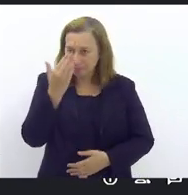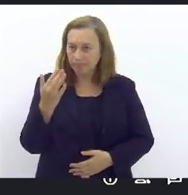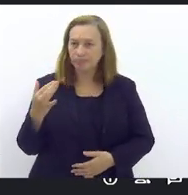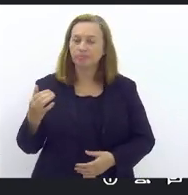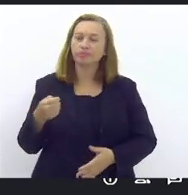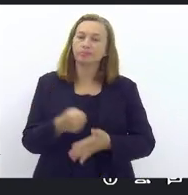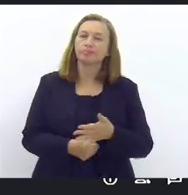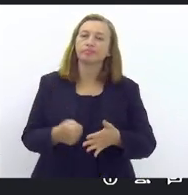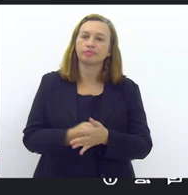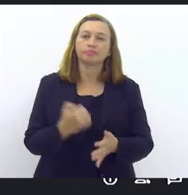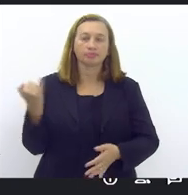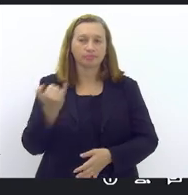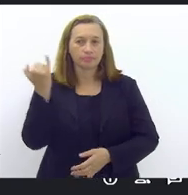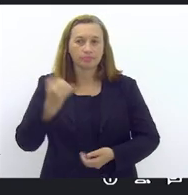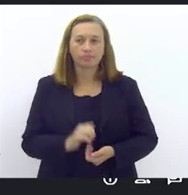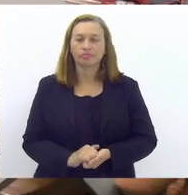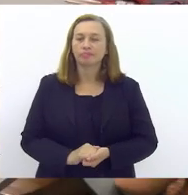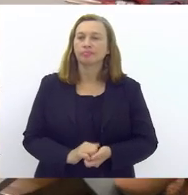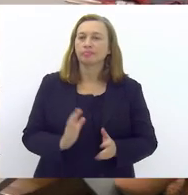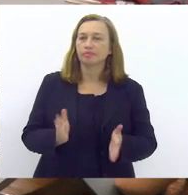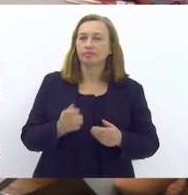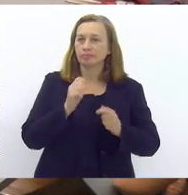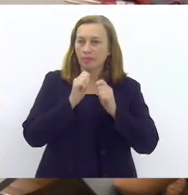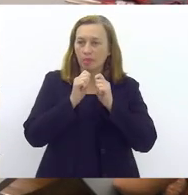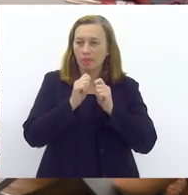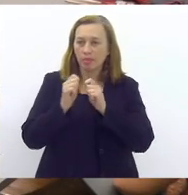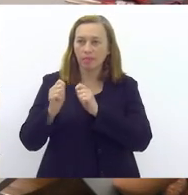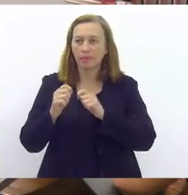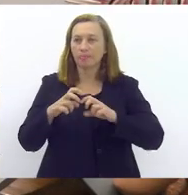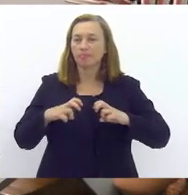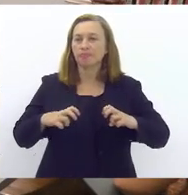importante e necessária. Vou passar a palavra agora aqui para a mesa para a